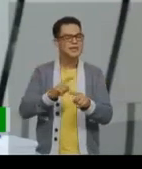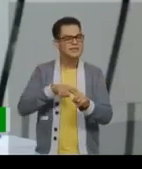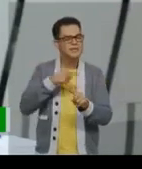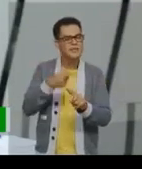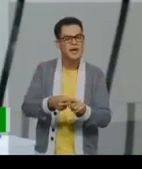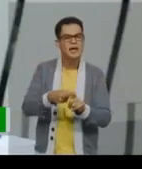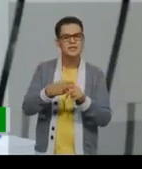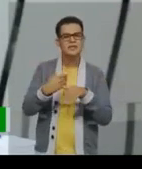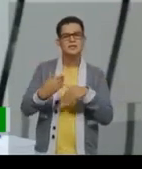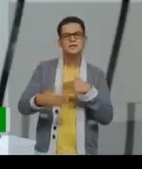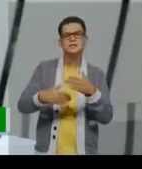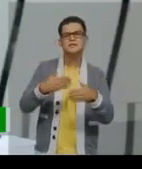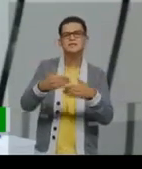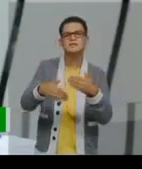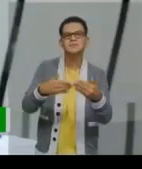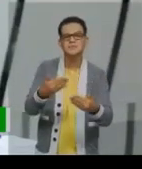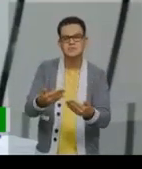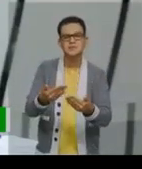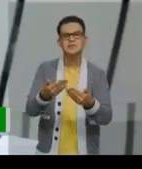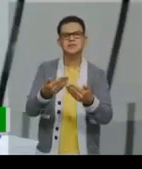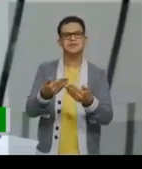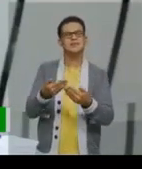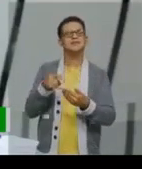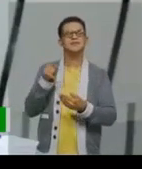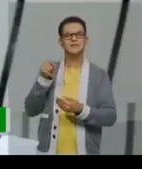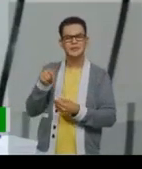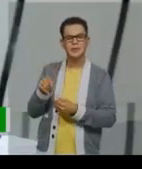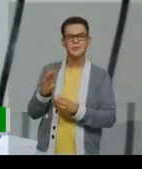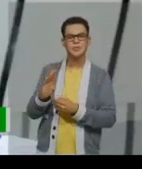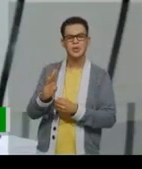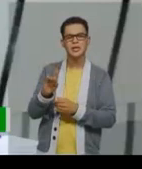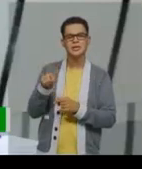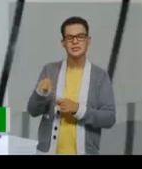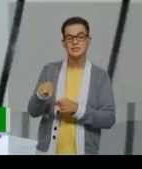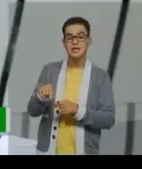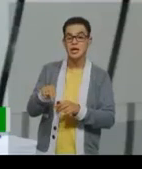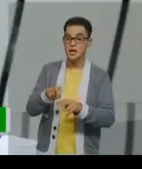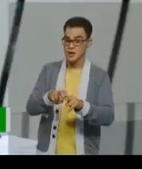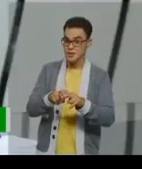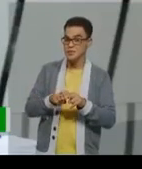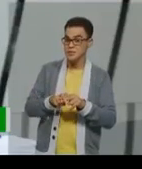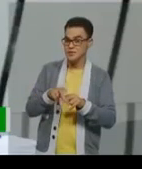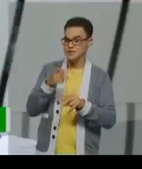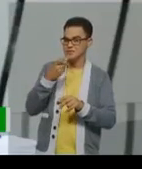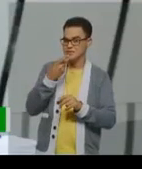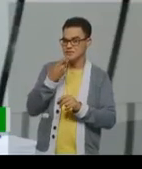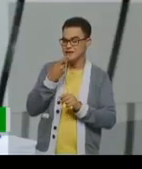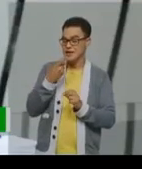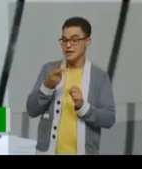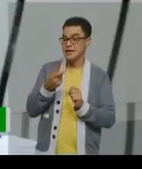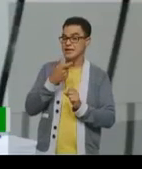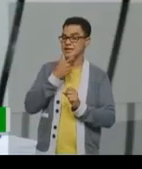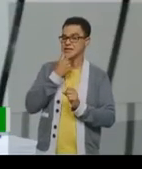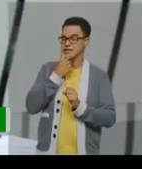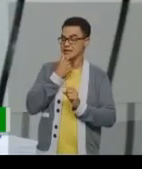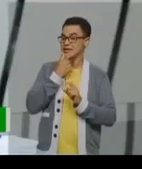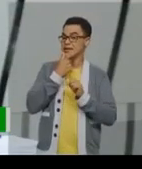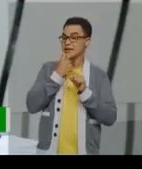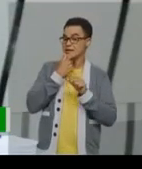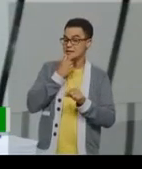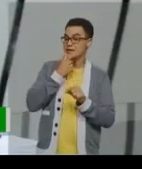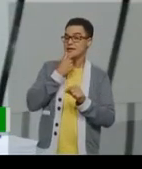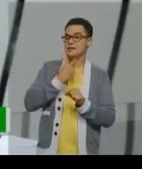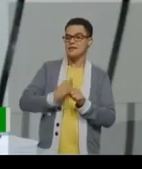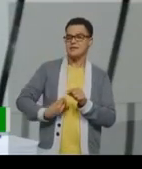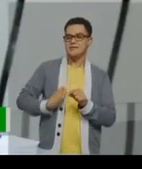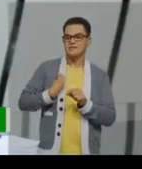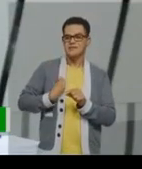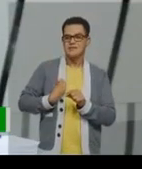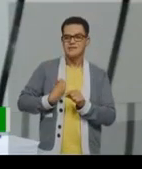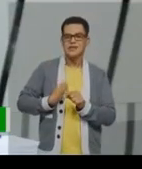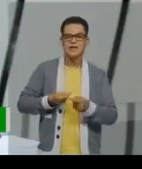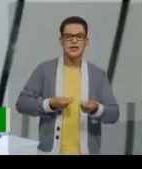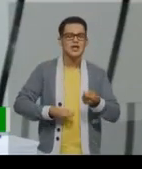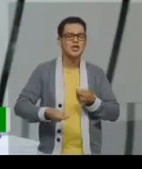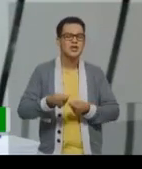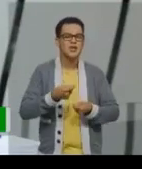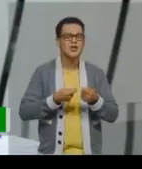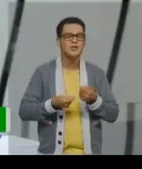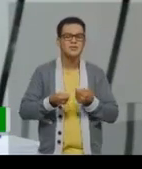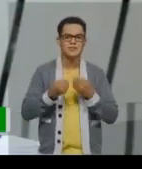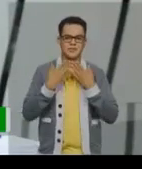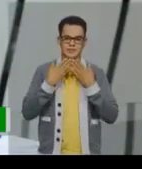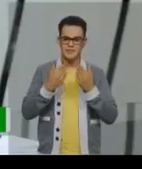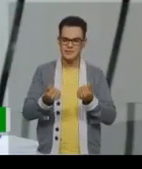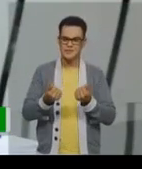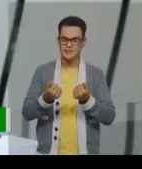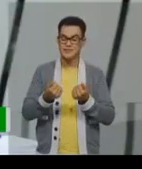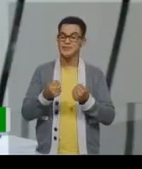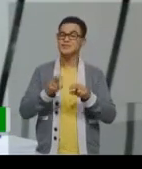dessa burguesia. Por tudo isso, a gente pode dizer que no primeiro momento a Inglaterra que estava com a economia melhor e que por